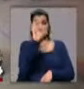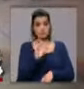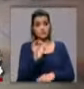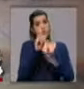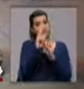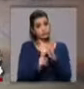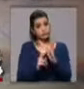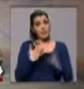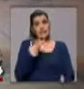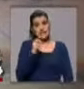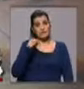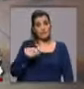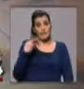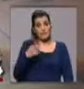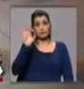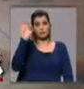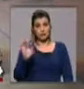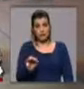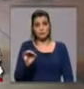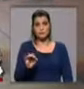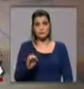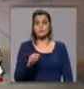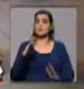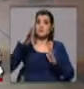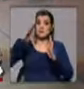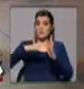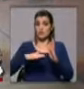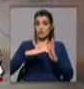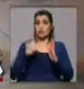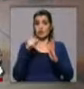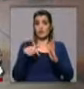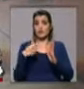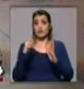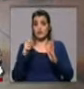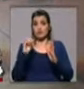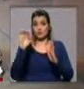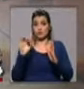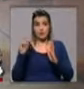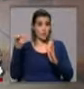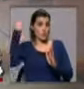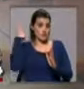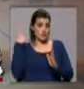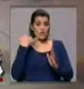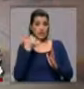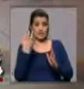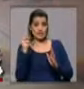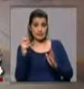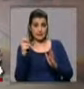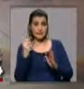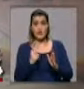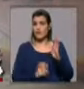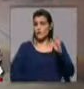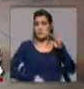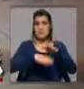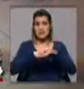baixou para 13,9%, menos 2,3 pontos que em 2013, altura a que atingiu um pico